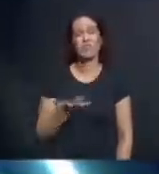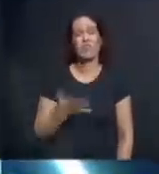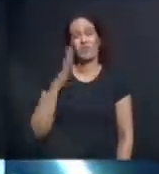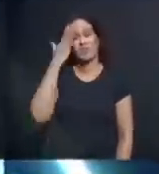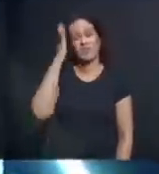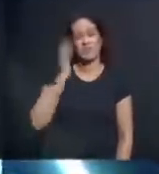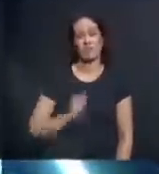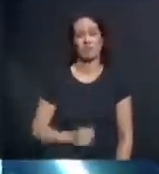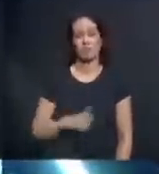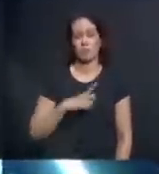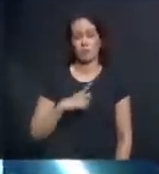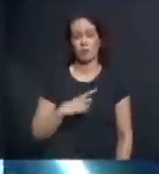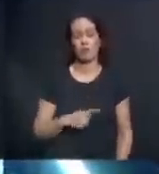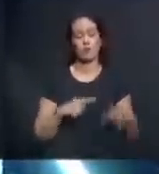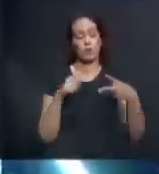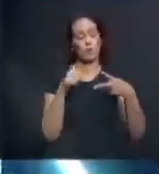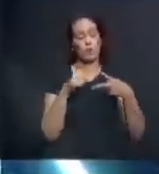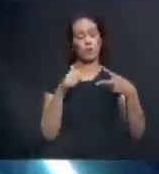para mim...